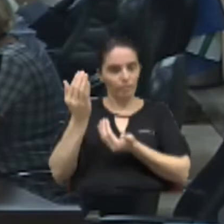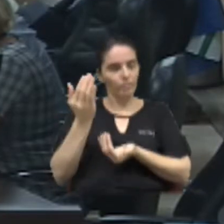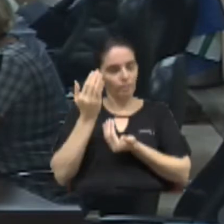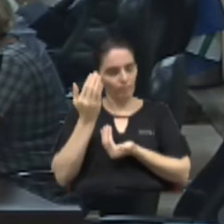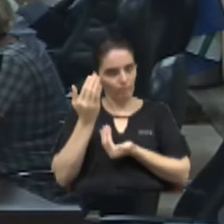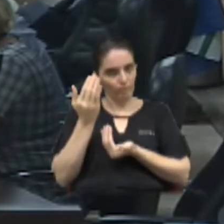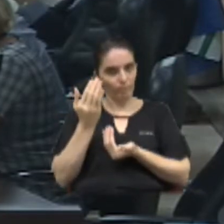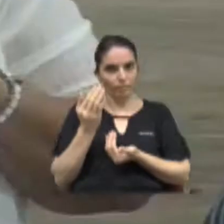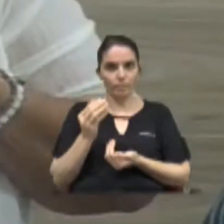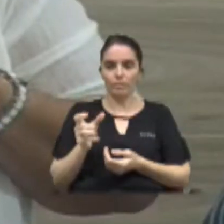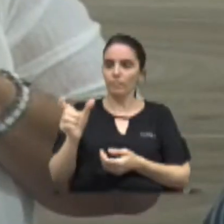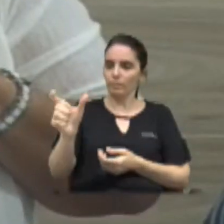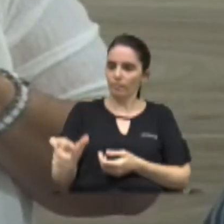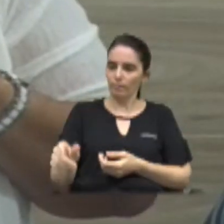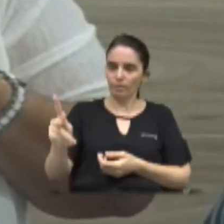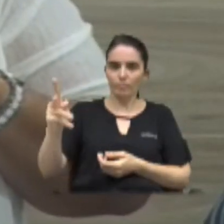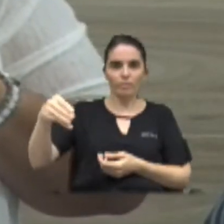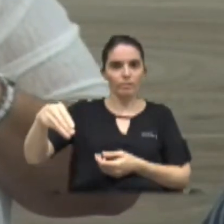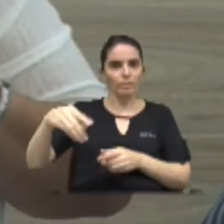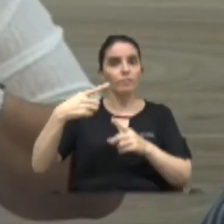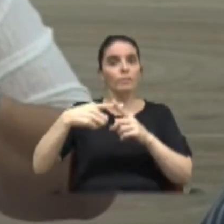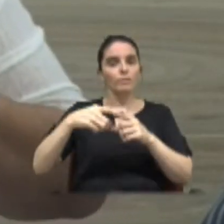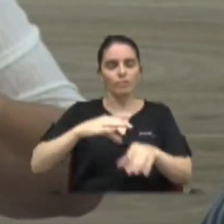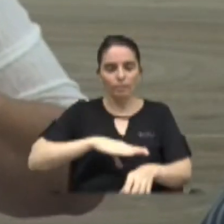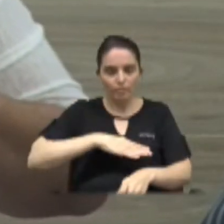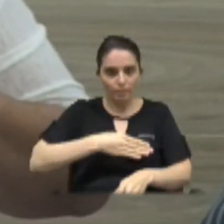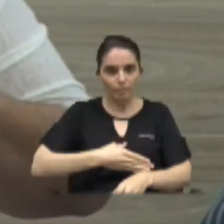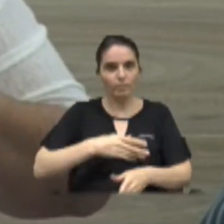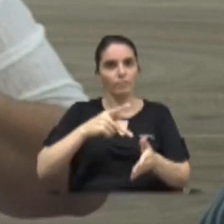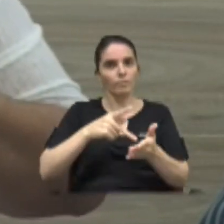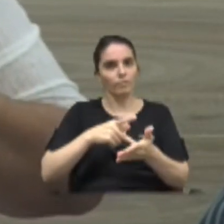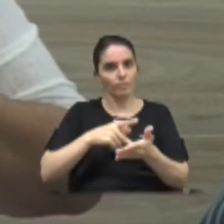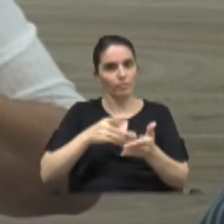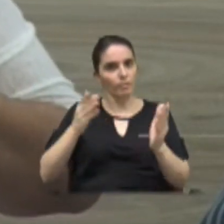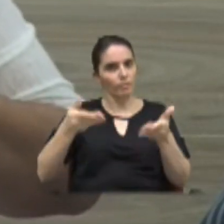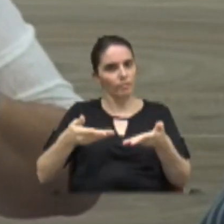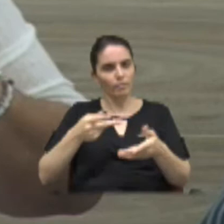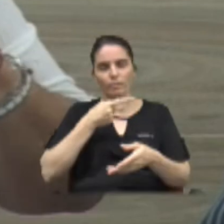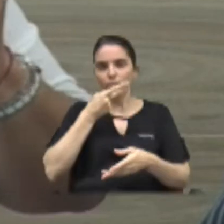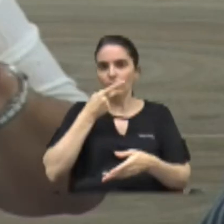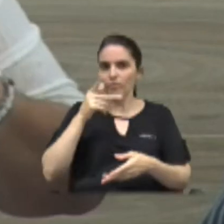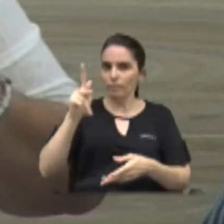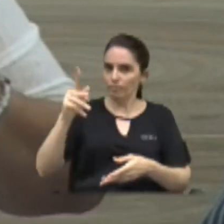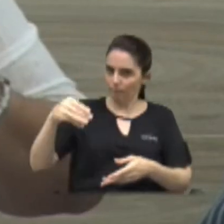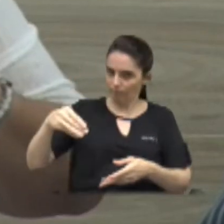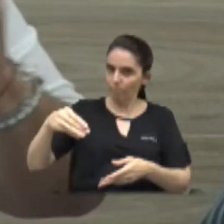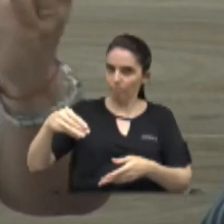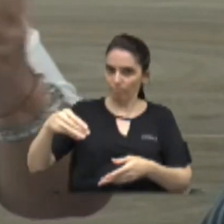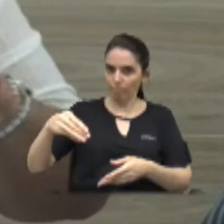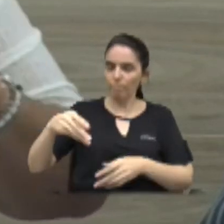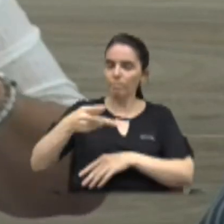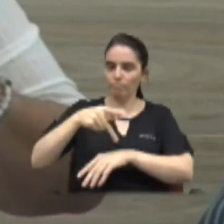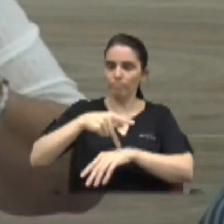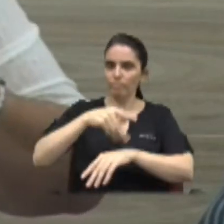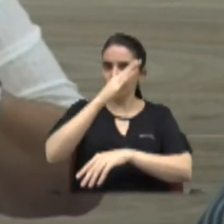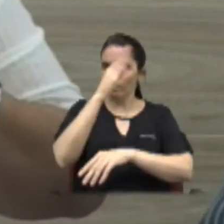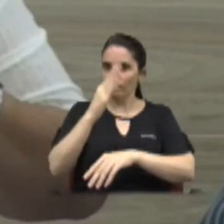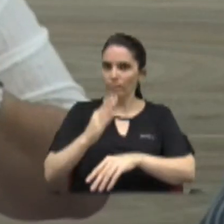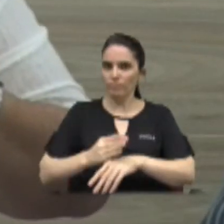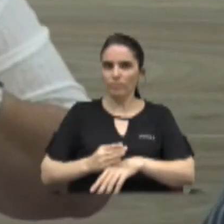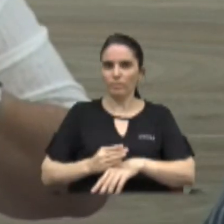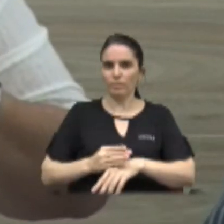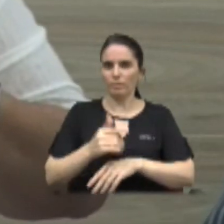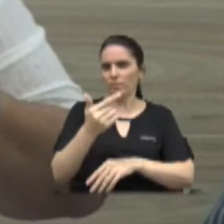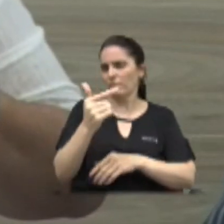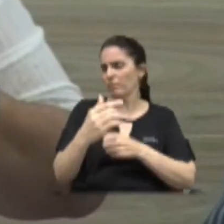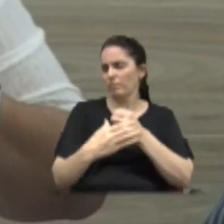aos policiais pela bravura. E realmente, hoje, quando a gente fala de polícia, no nosso país, com essa total